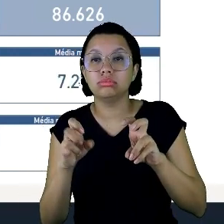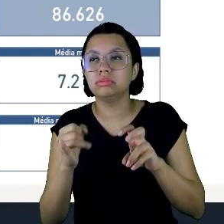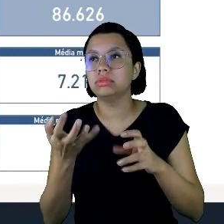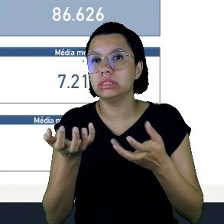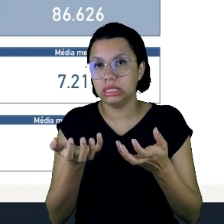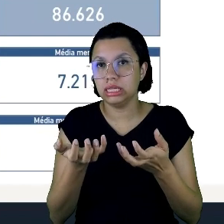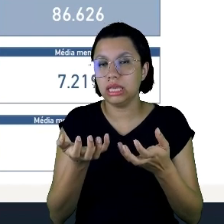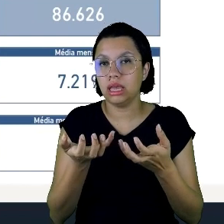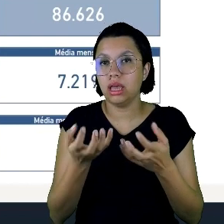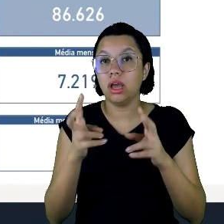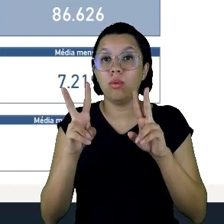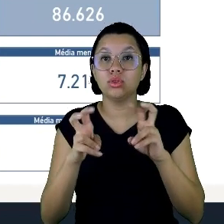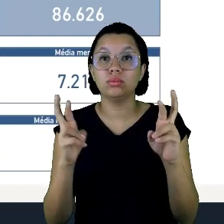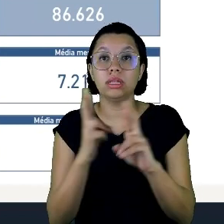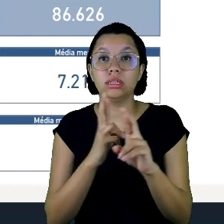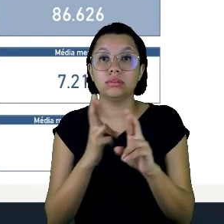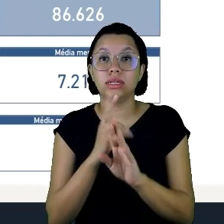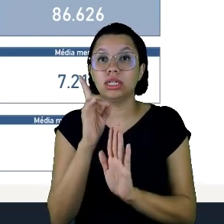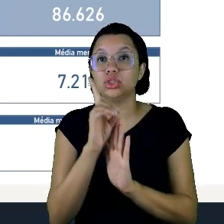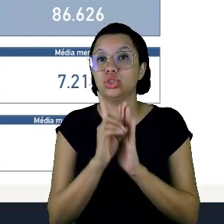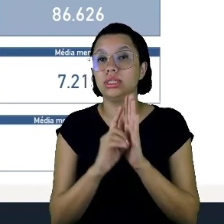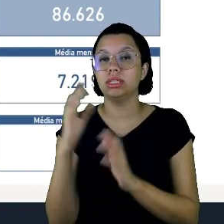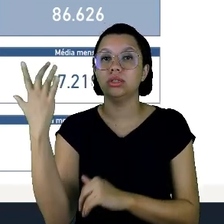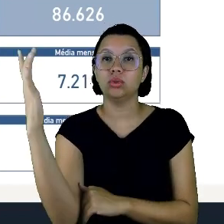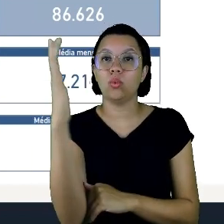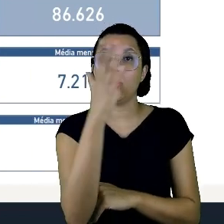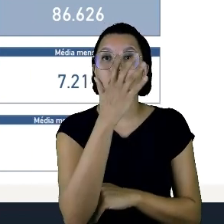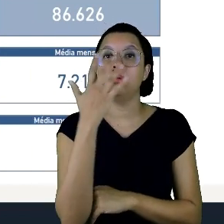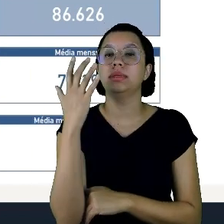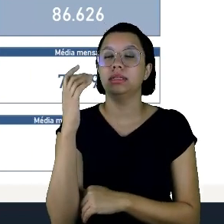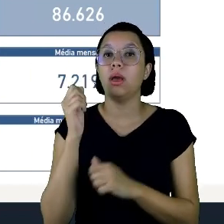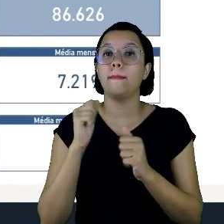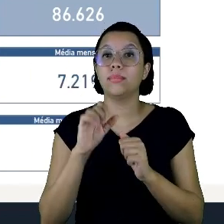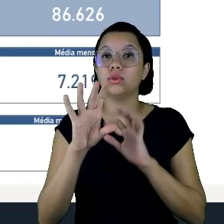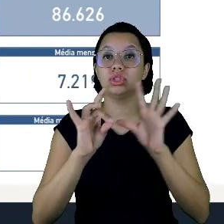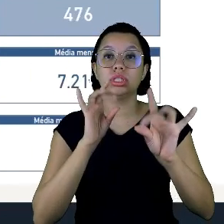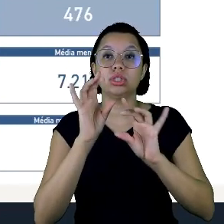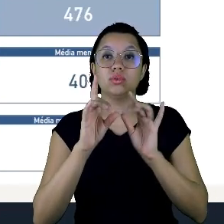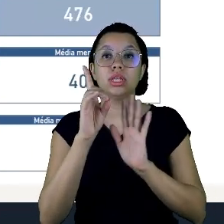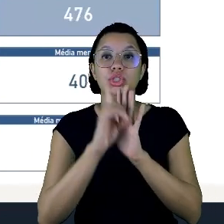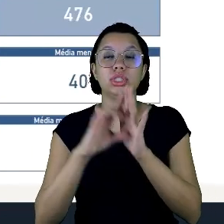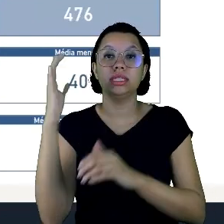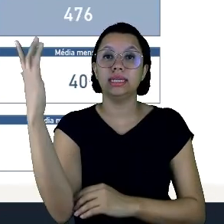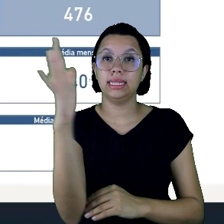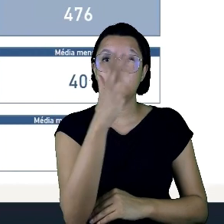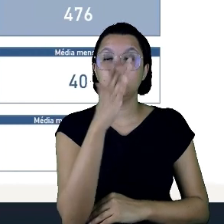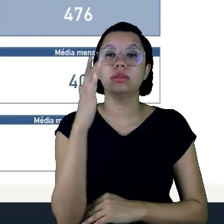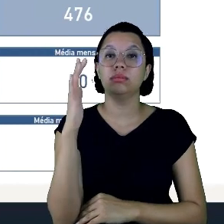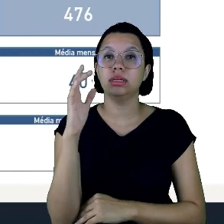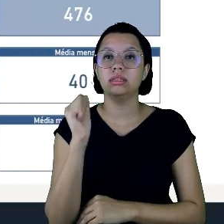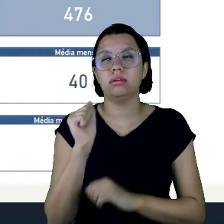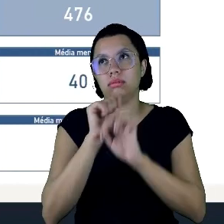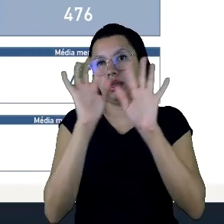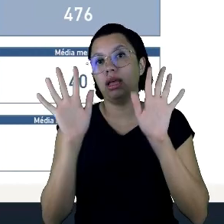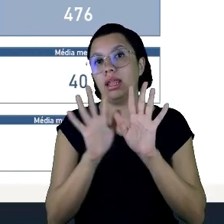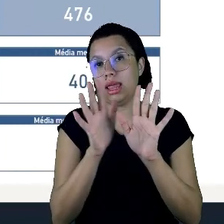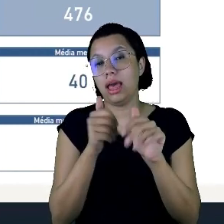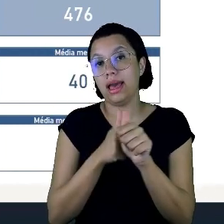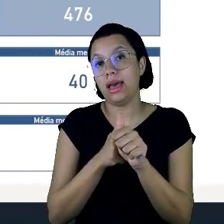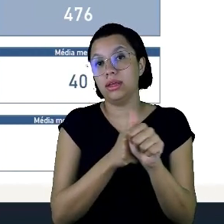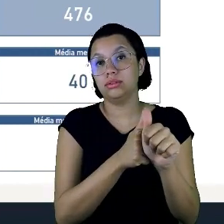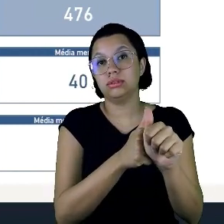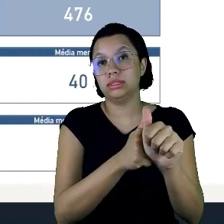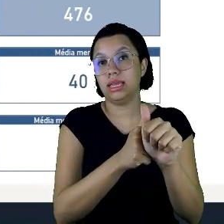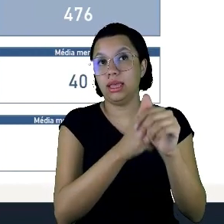tem aqui é esse grupo assunto. Por exemplo, se você quer um assunto, você sabe que é relacionado a direito ambiental. Aí pode selecionar aqui o